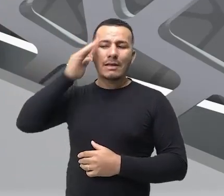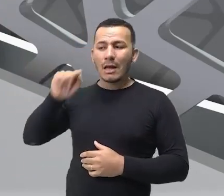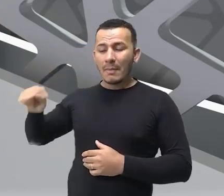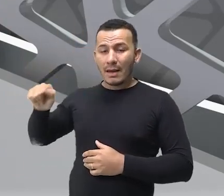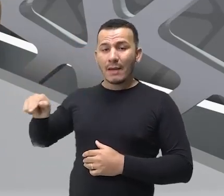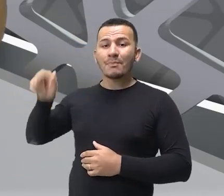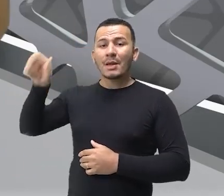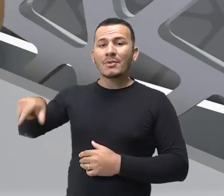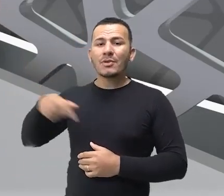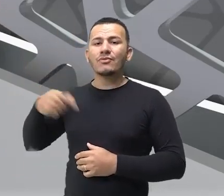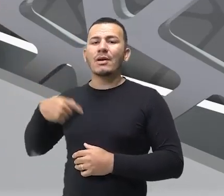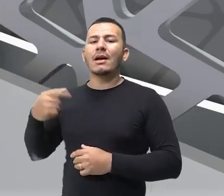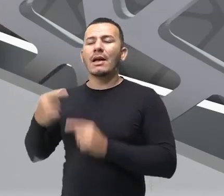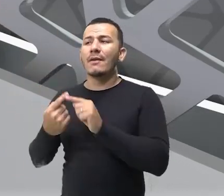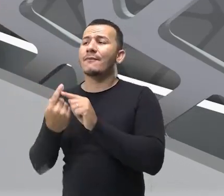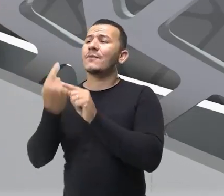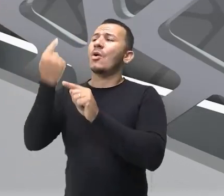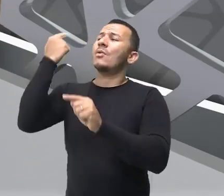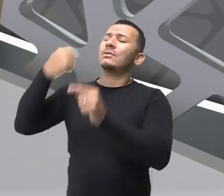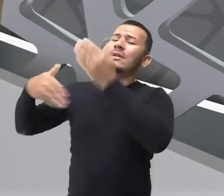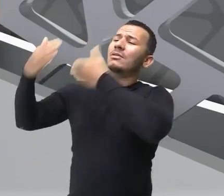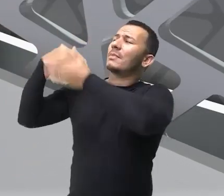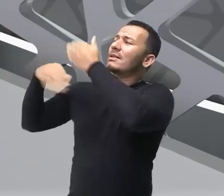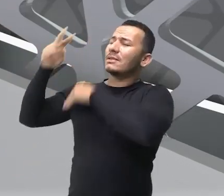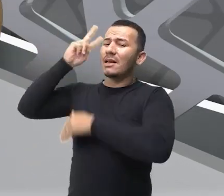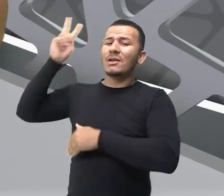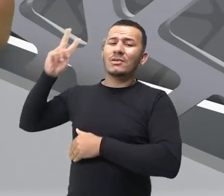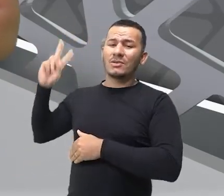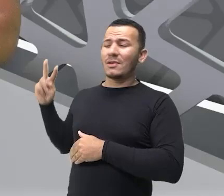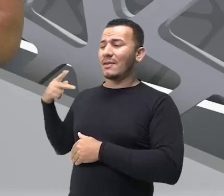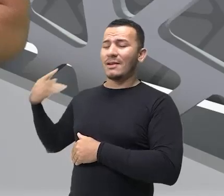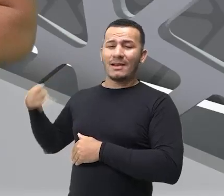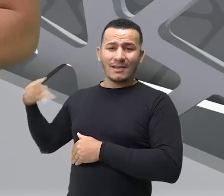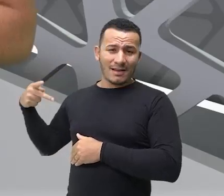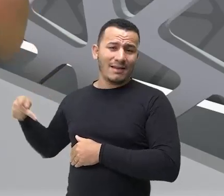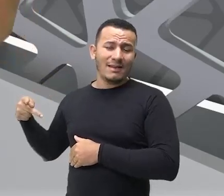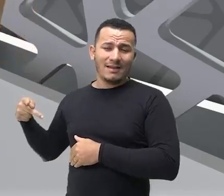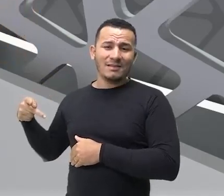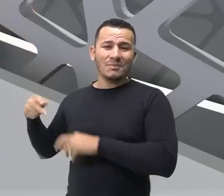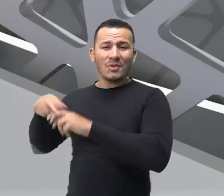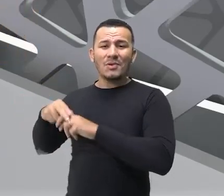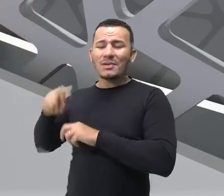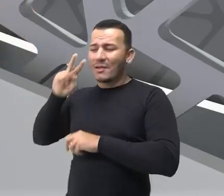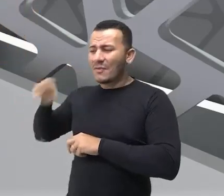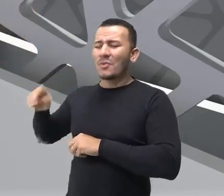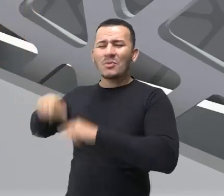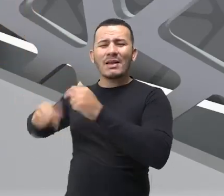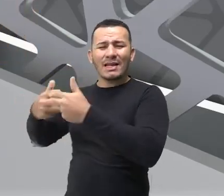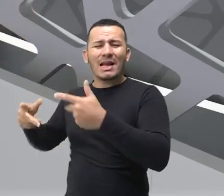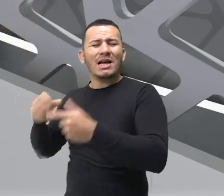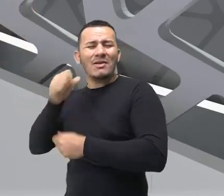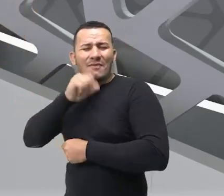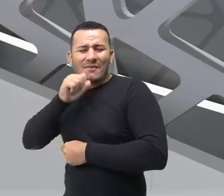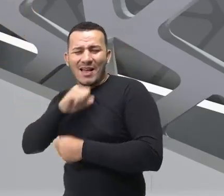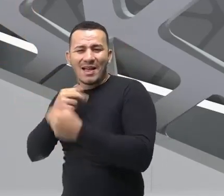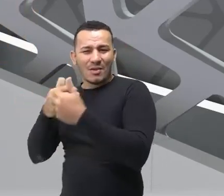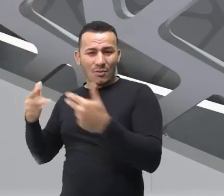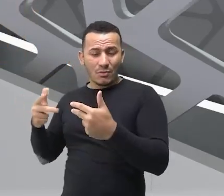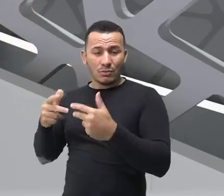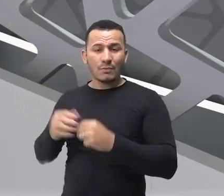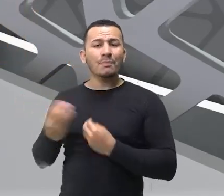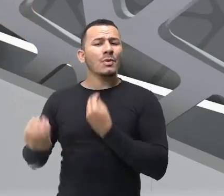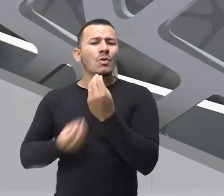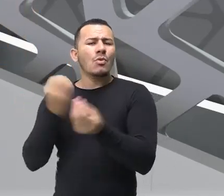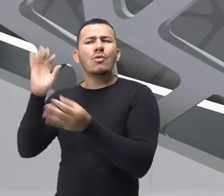lírico está olhando para as suas memórias, tentando entender, compreender um passado, certo? E percebe que tudo isso a gente